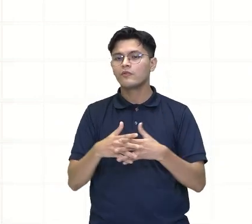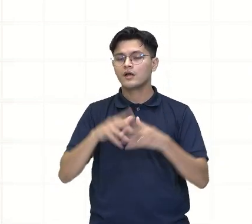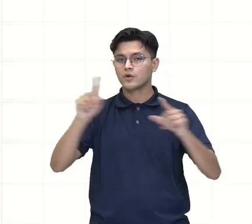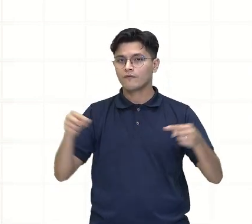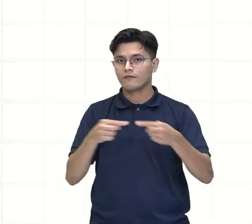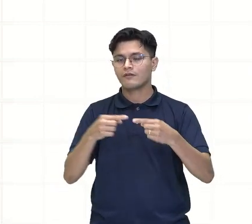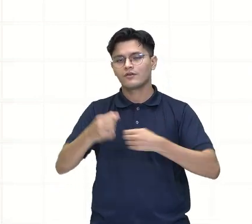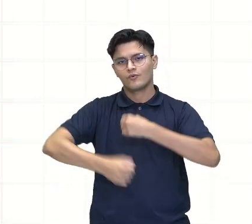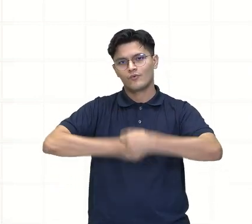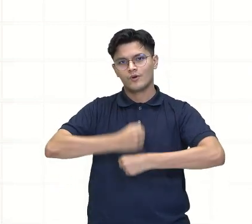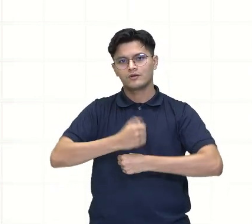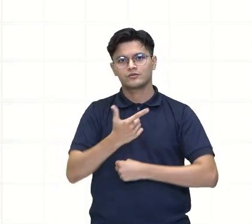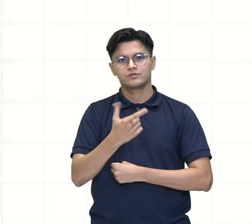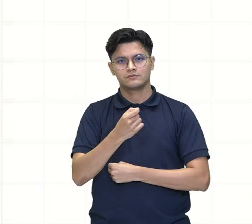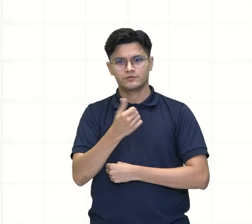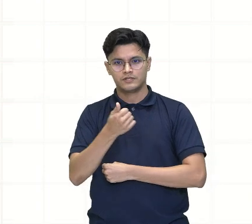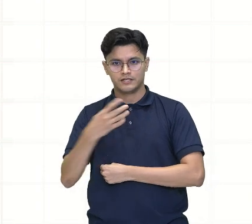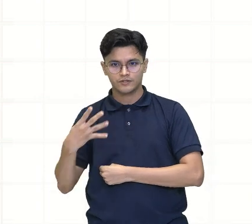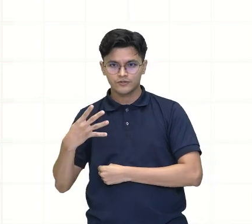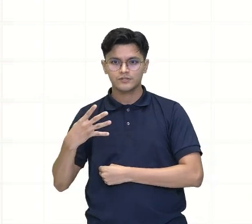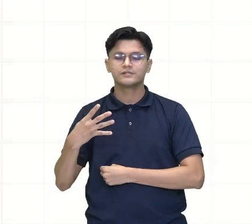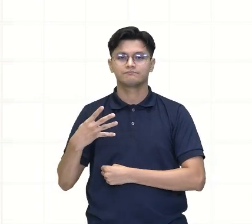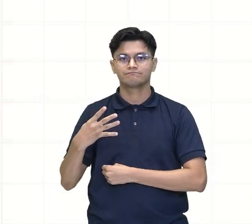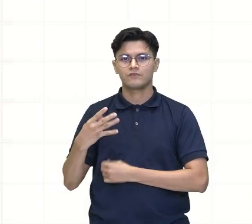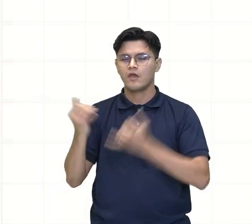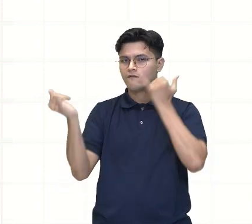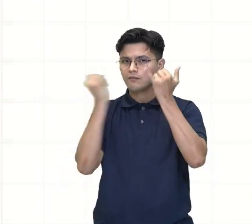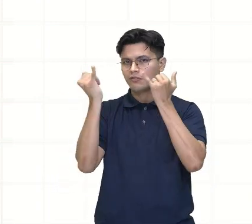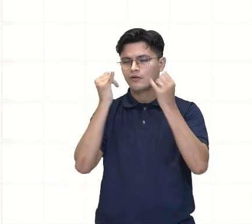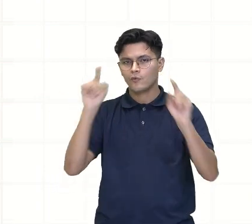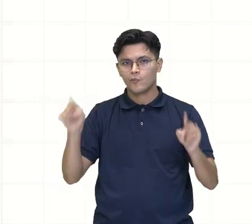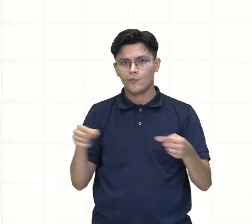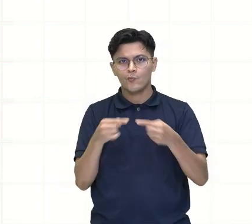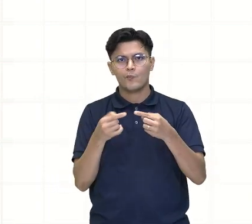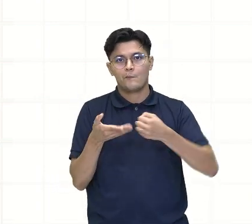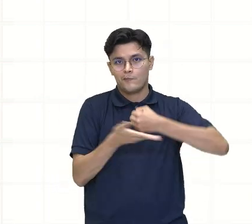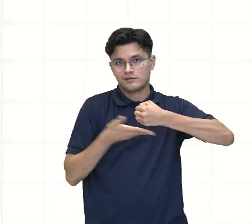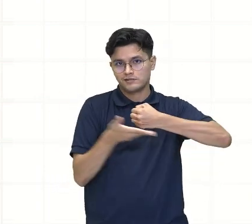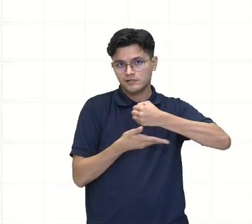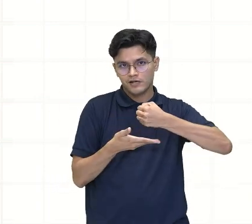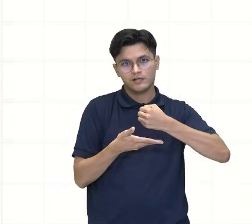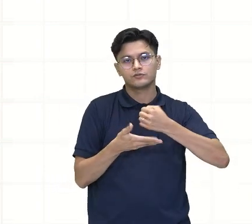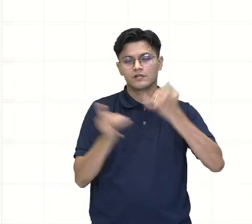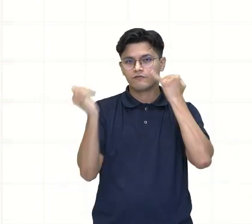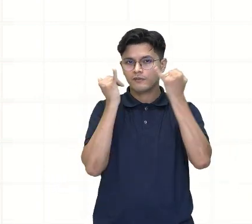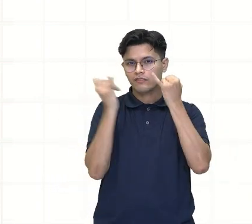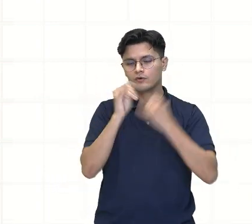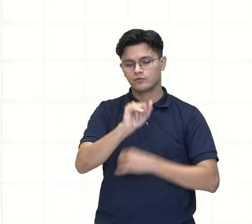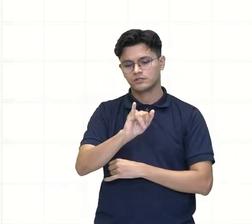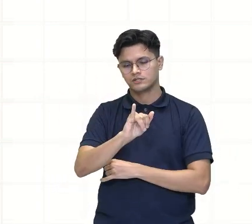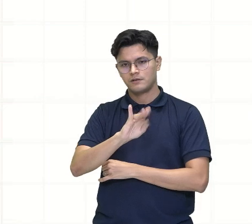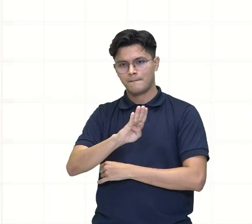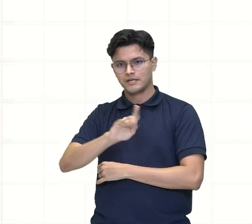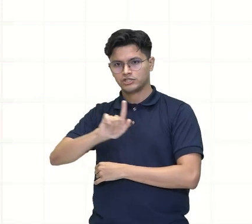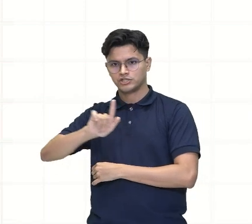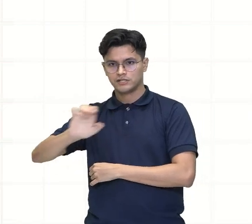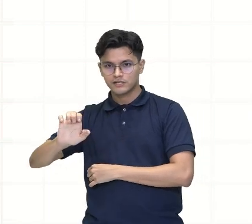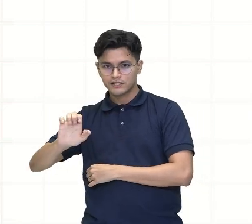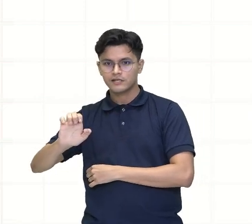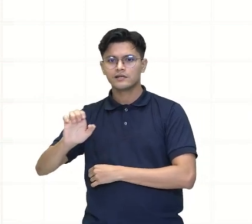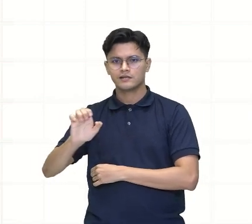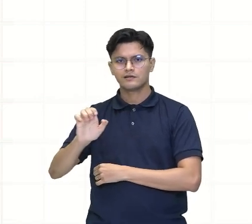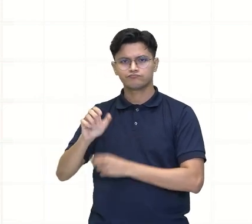E aí nós temos os dados do IBGE. Então vocês observem, olha, eu vou colocar aqui para vocês que essa malha, né,